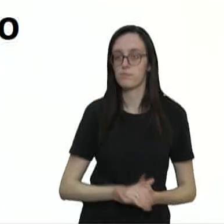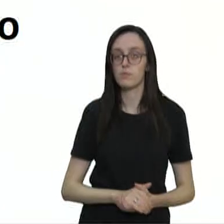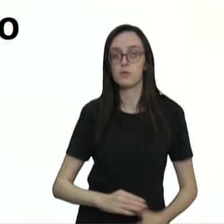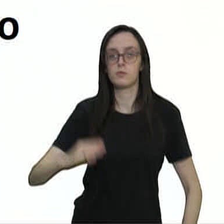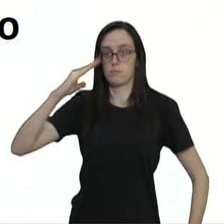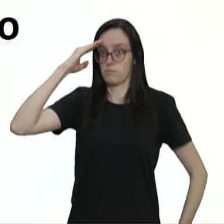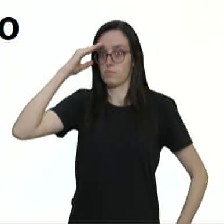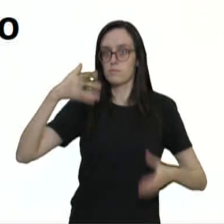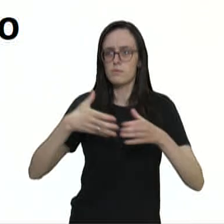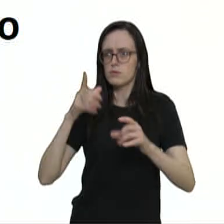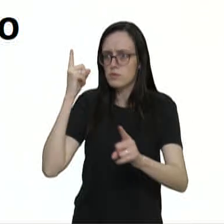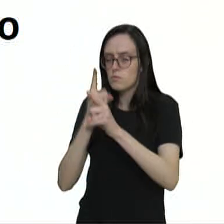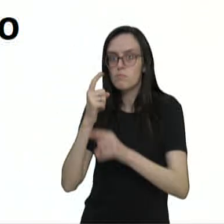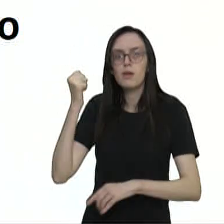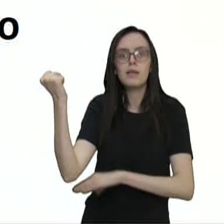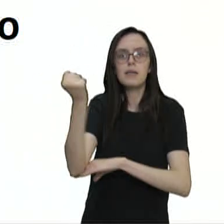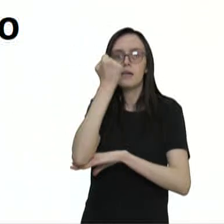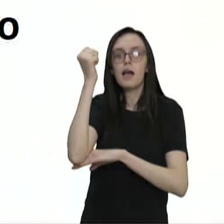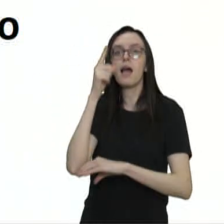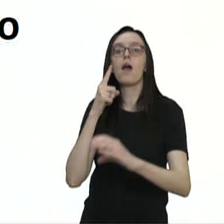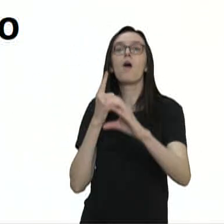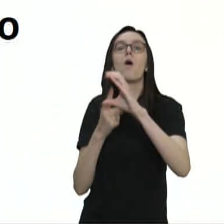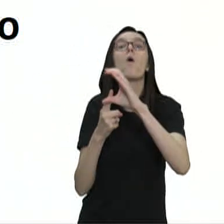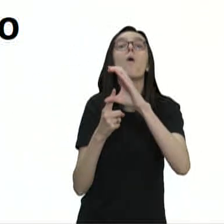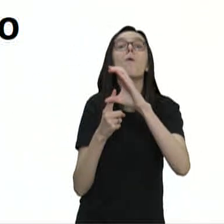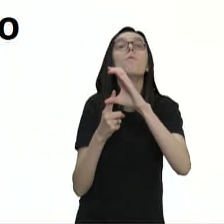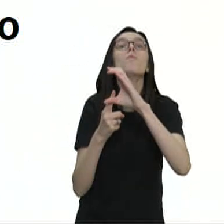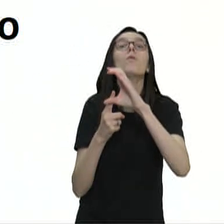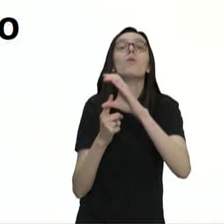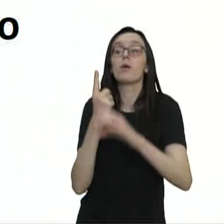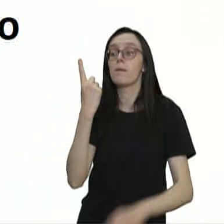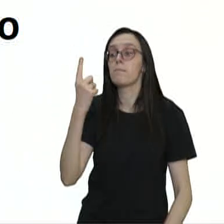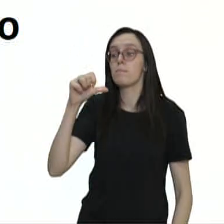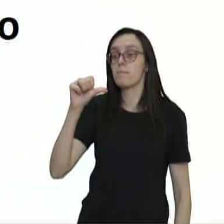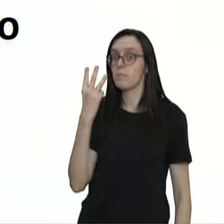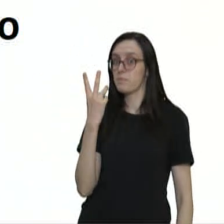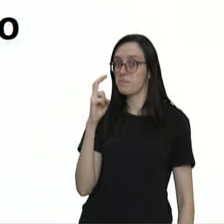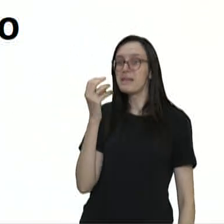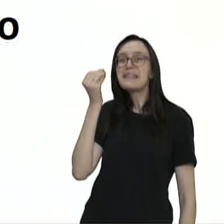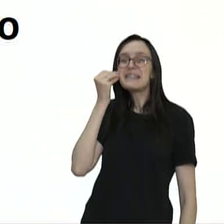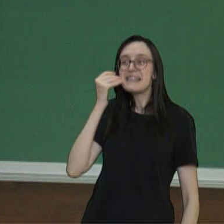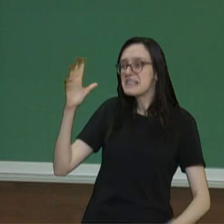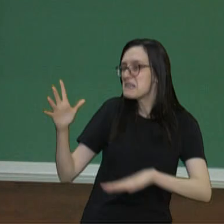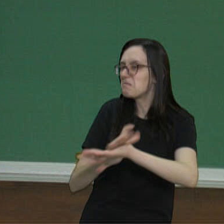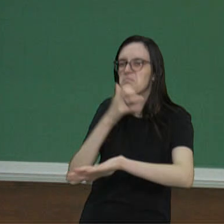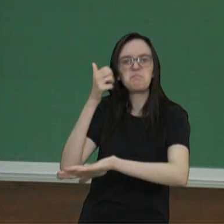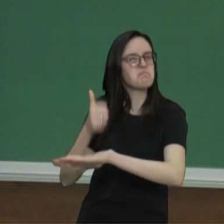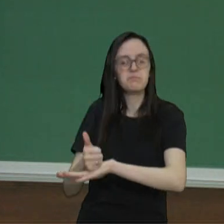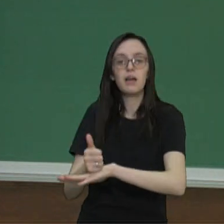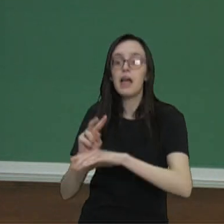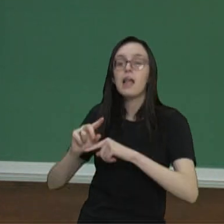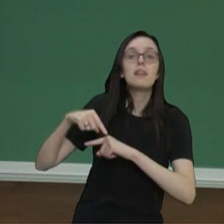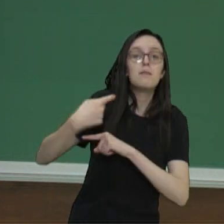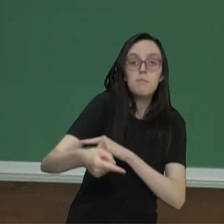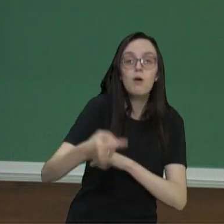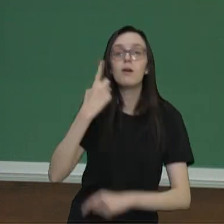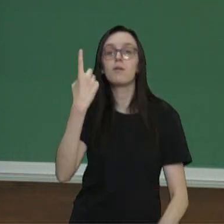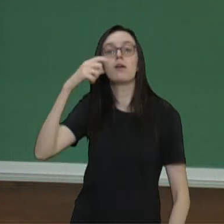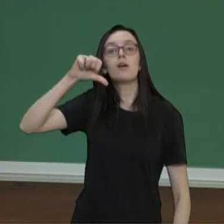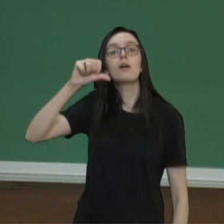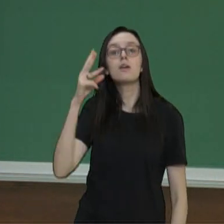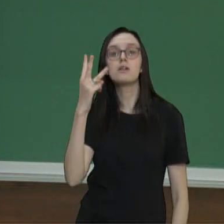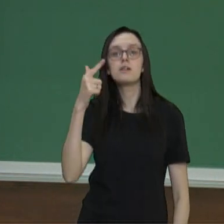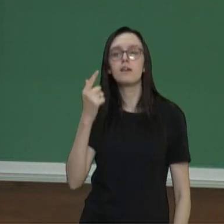Exército descobriu algo grave. Os comunistas, que em 1935 tentaram dar um golpe, 2 anos depois